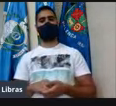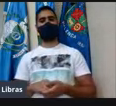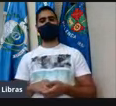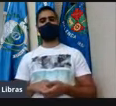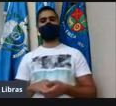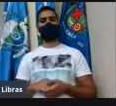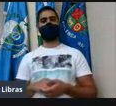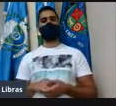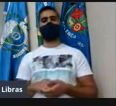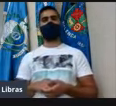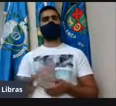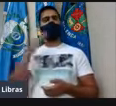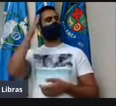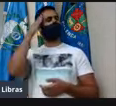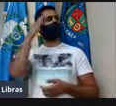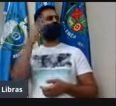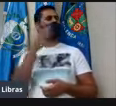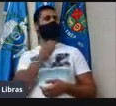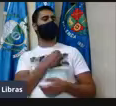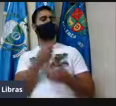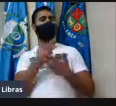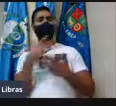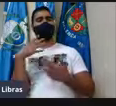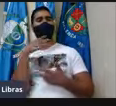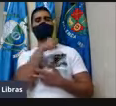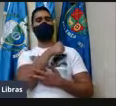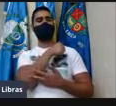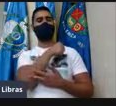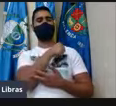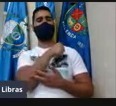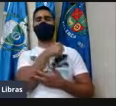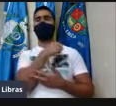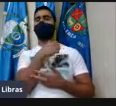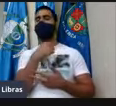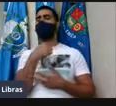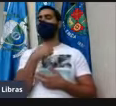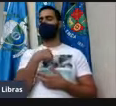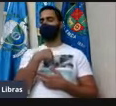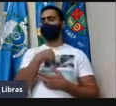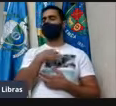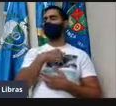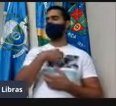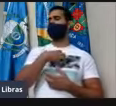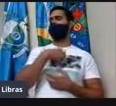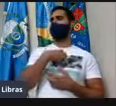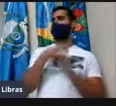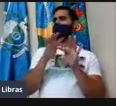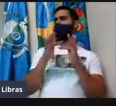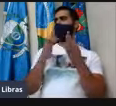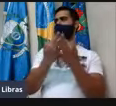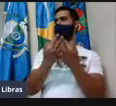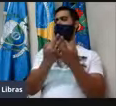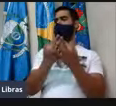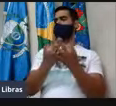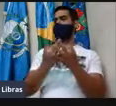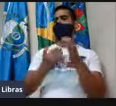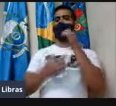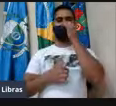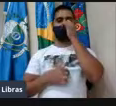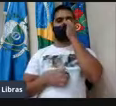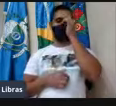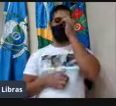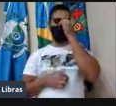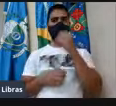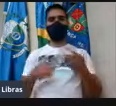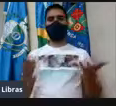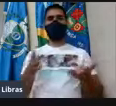e ver que a vida é muito efêmera, né? Então eu deixo aqui meus sentimentos a todos da família. Hoje